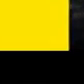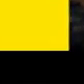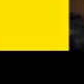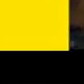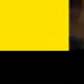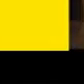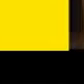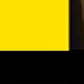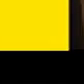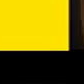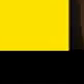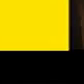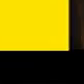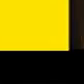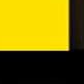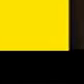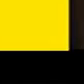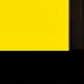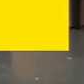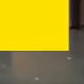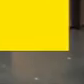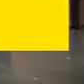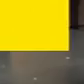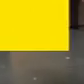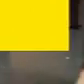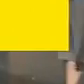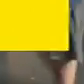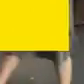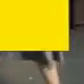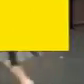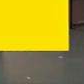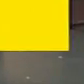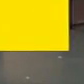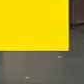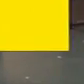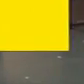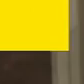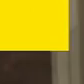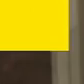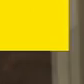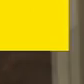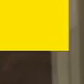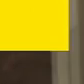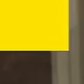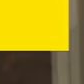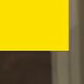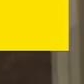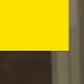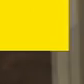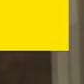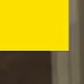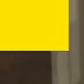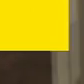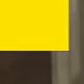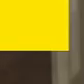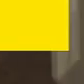O Pai é uma peça do francês Florian Zeller, escrita na perspectiva de um homem que envelhece e se vê confrontado com um cotidiano em mutação.